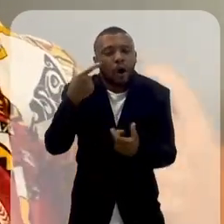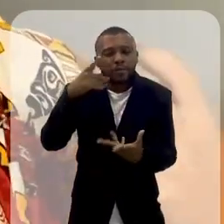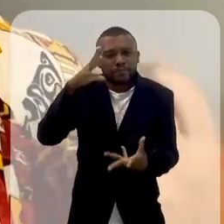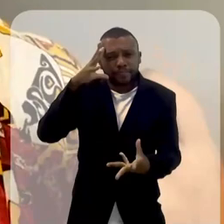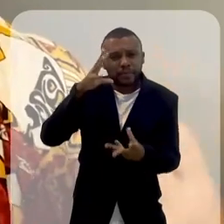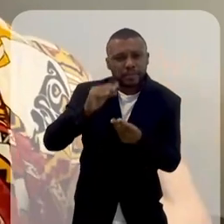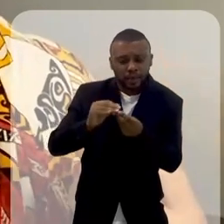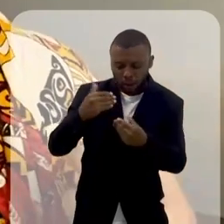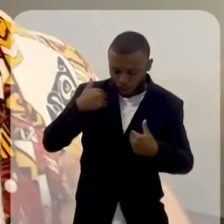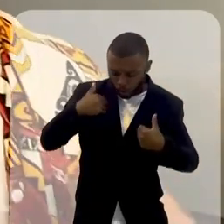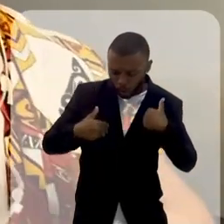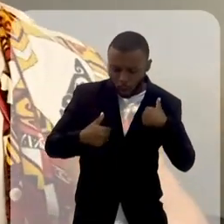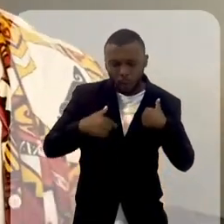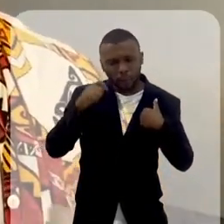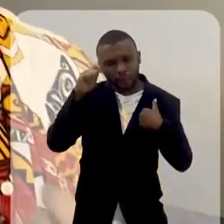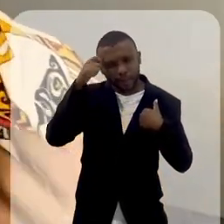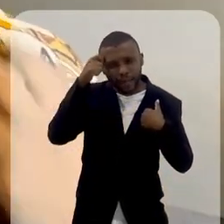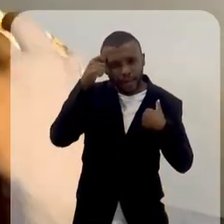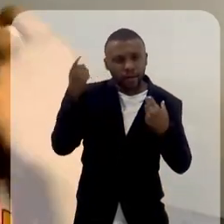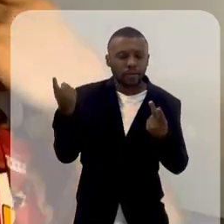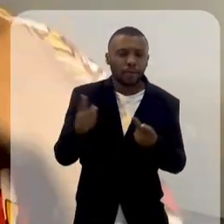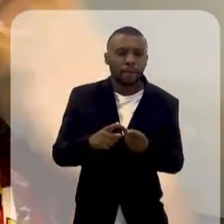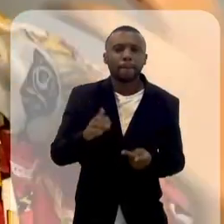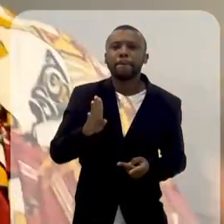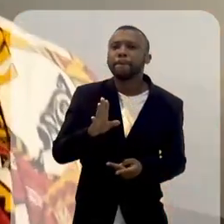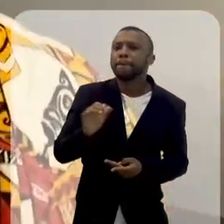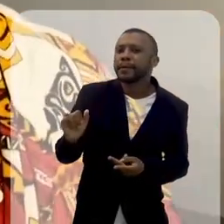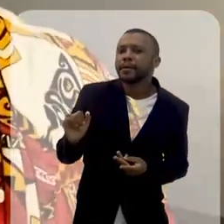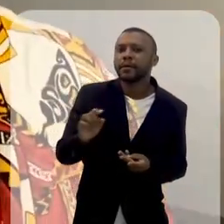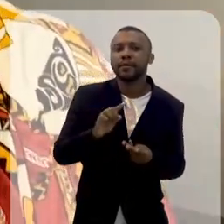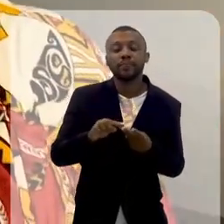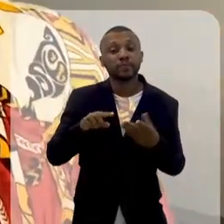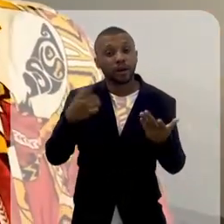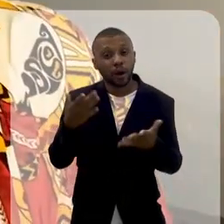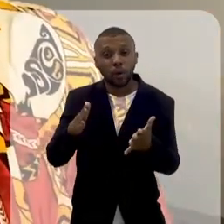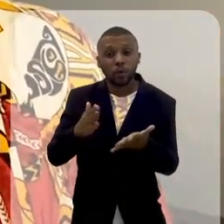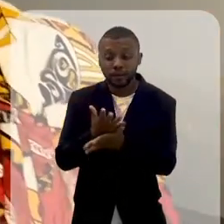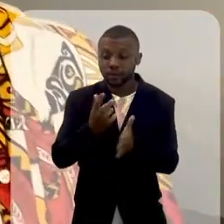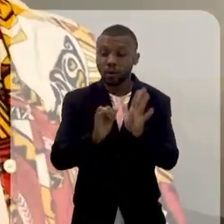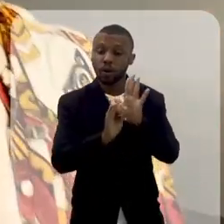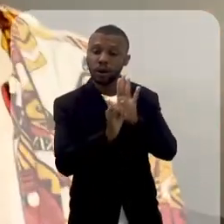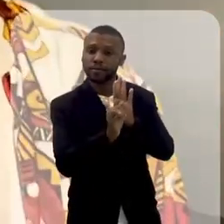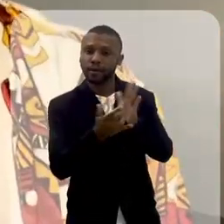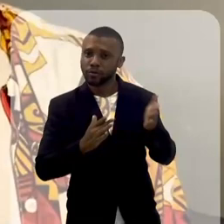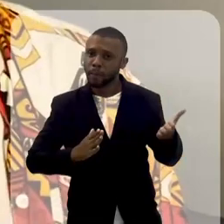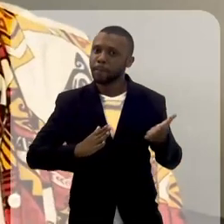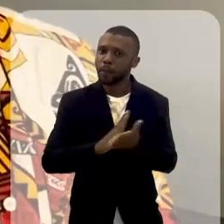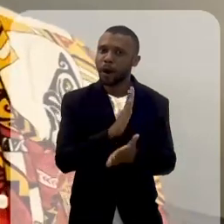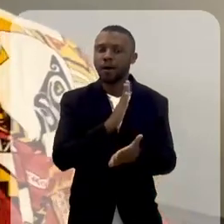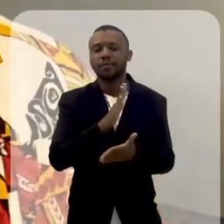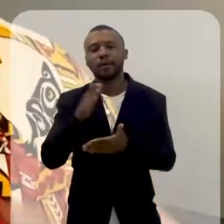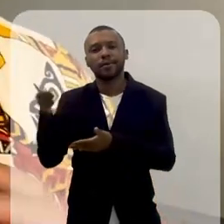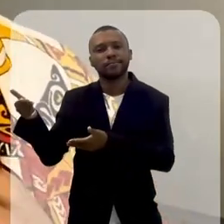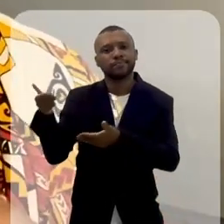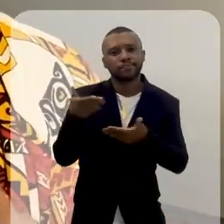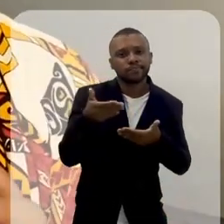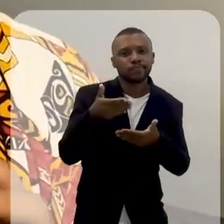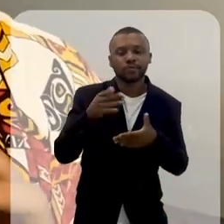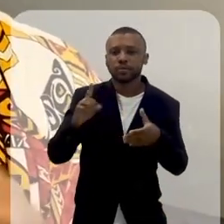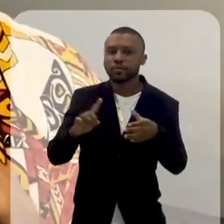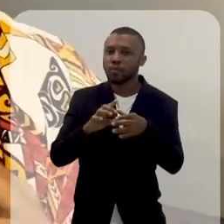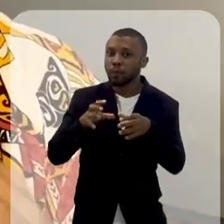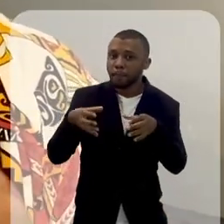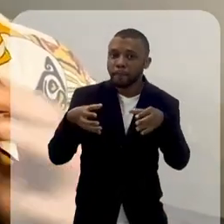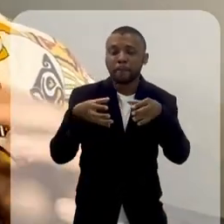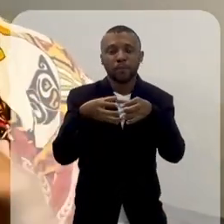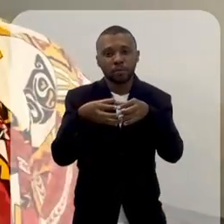assim, de me entender um corpo negro, me entender um corpo bissexual. E eu passo nesse edital, vou para lá, e eles me convidam para fazer